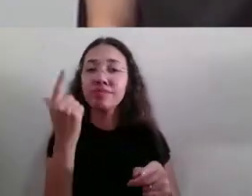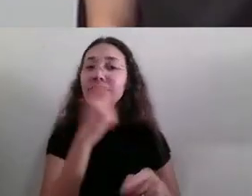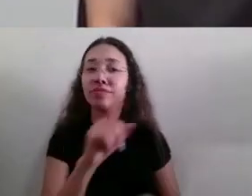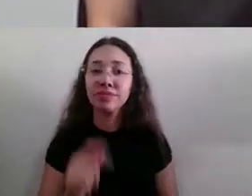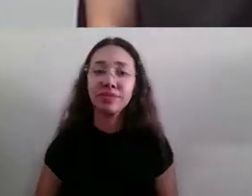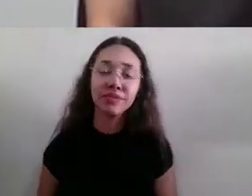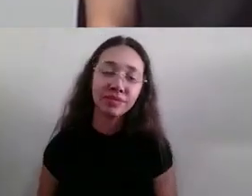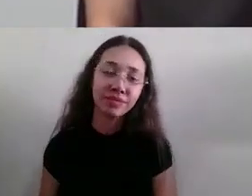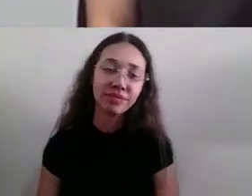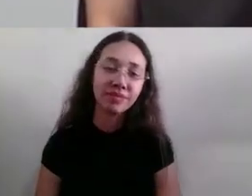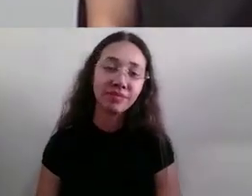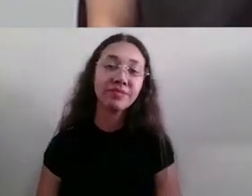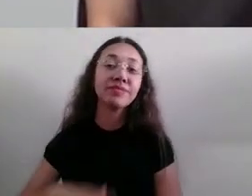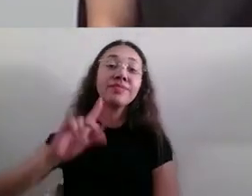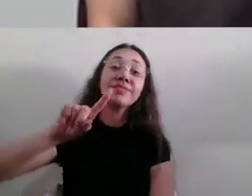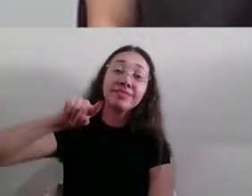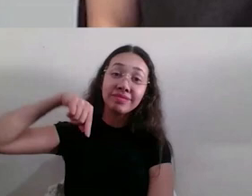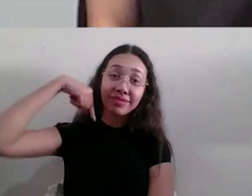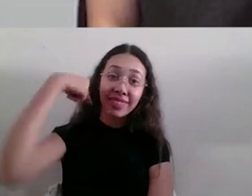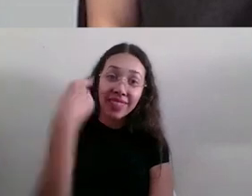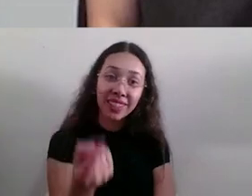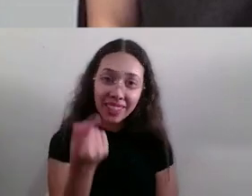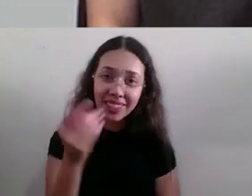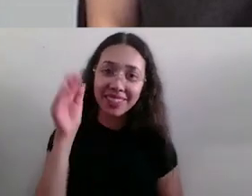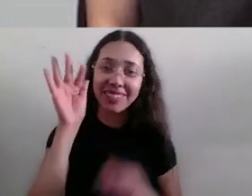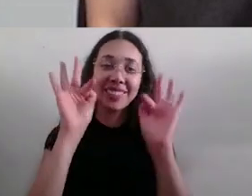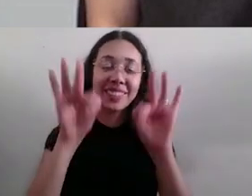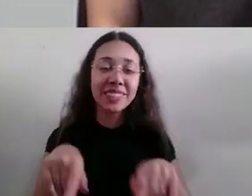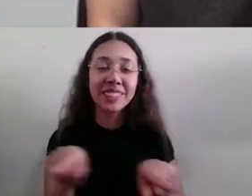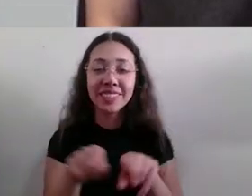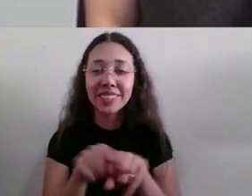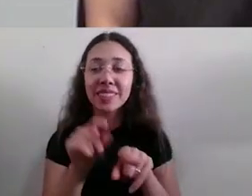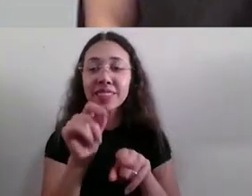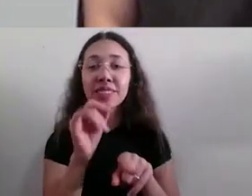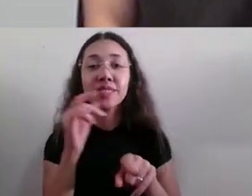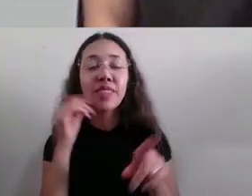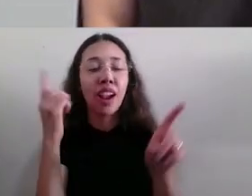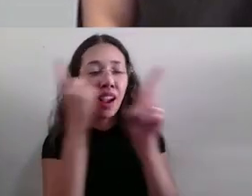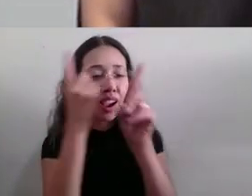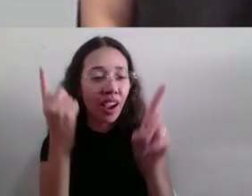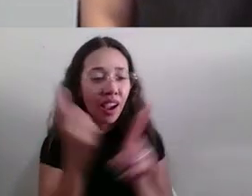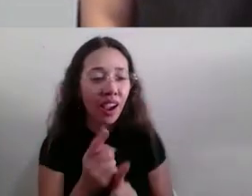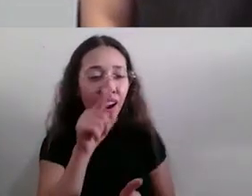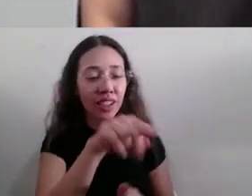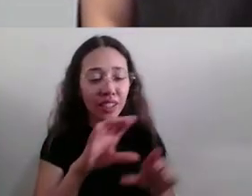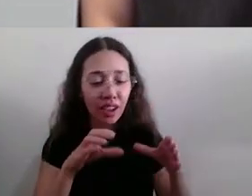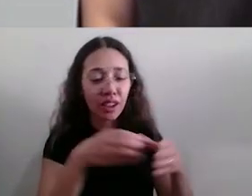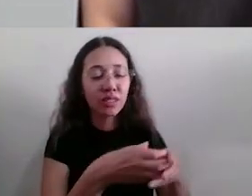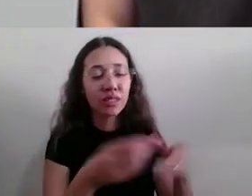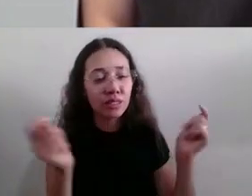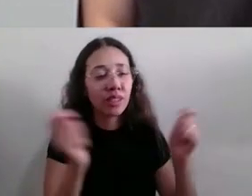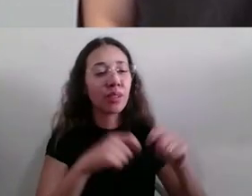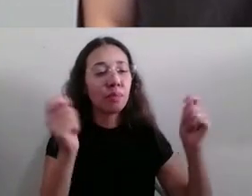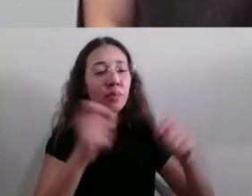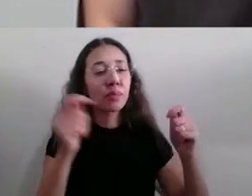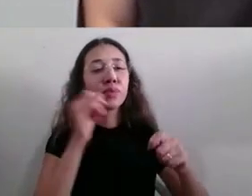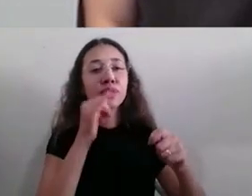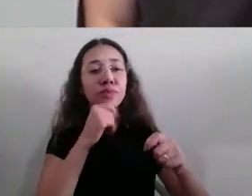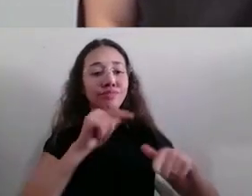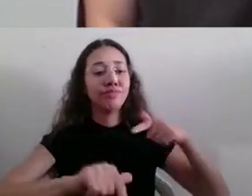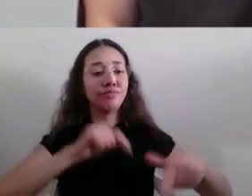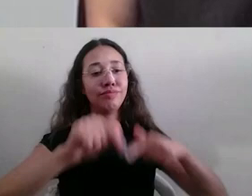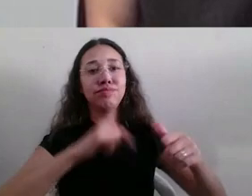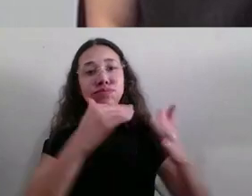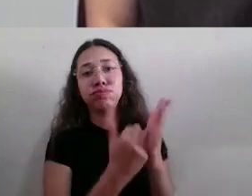no final, então, se constatou que os núcleos eles tinham uma potencialidade muito grande de equalização da carga de trabalho, sobretudo por conta